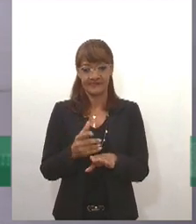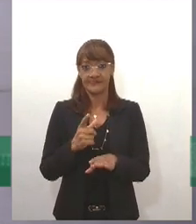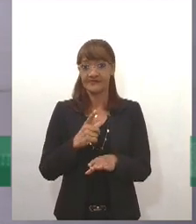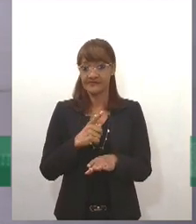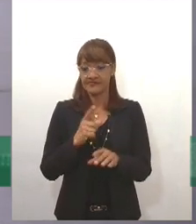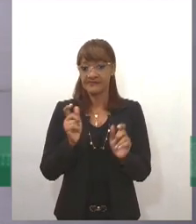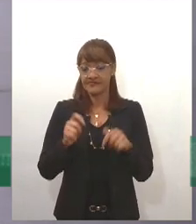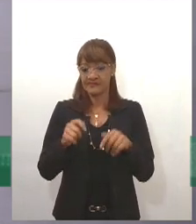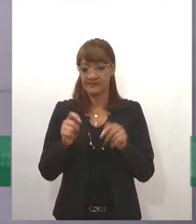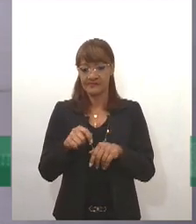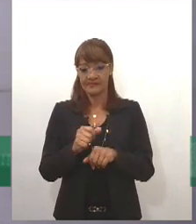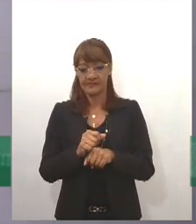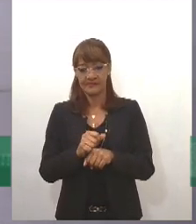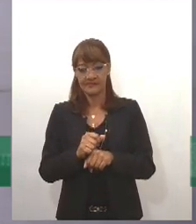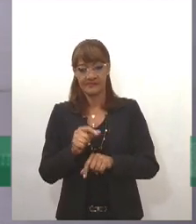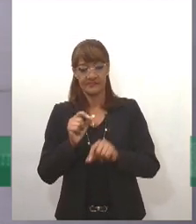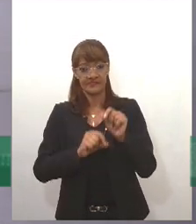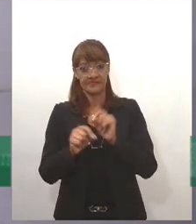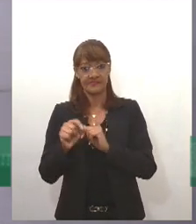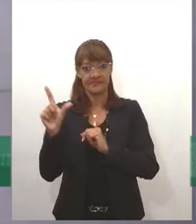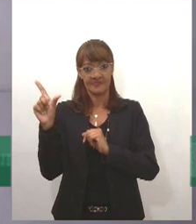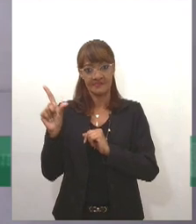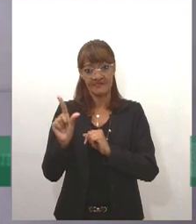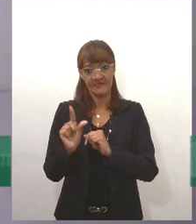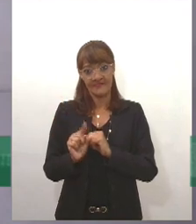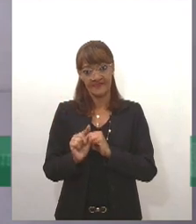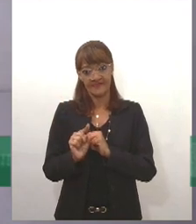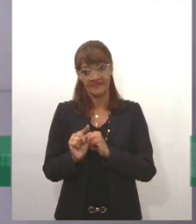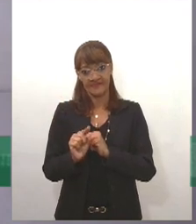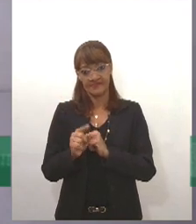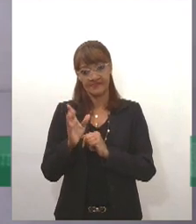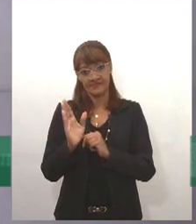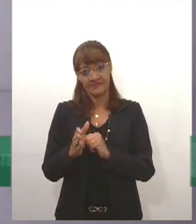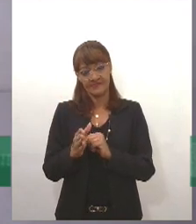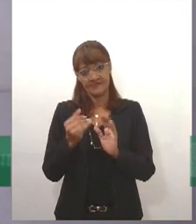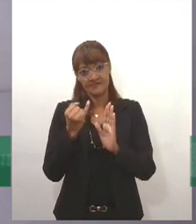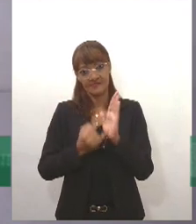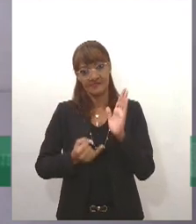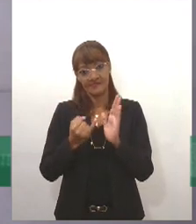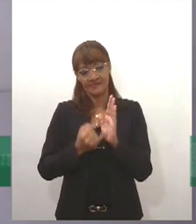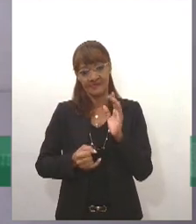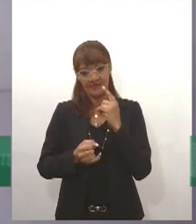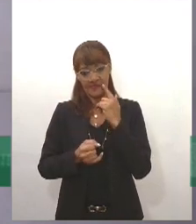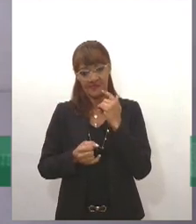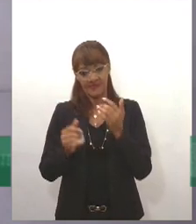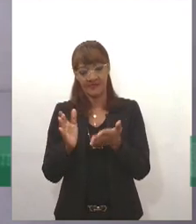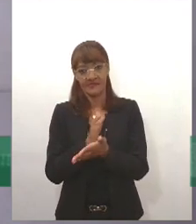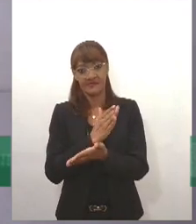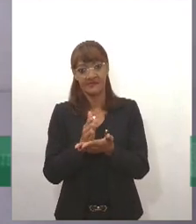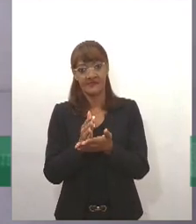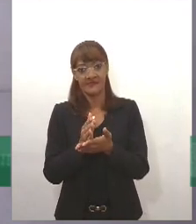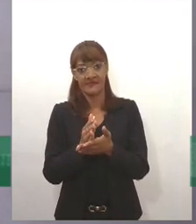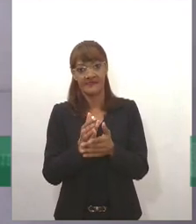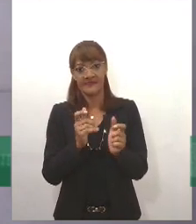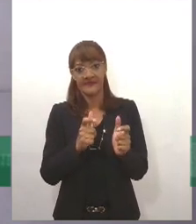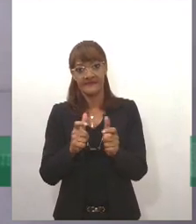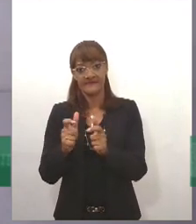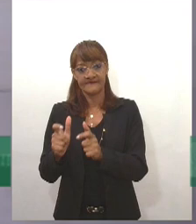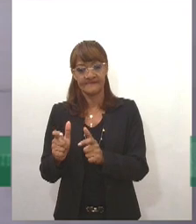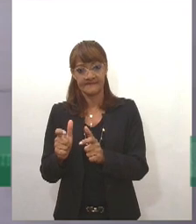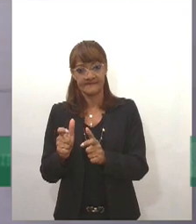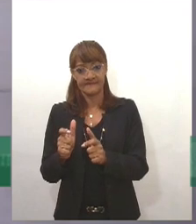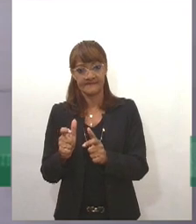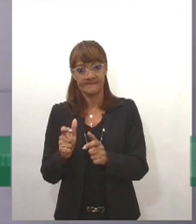né de redução e isenção de impostos para alguns setores E aí né como a gente sempre